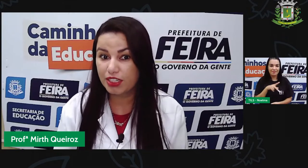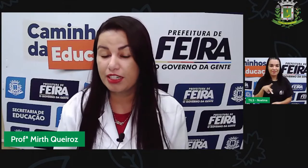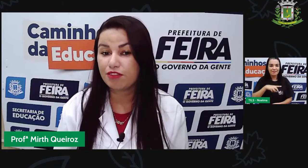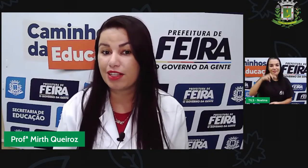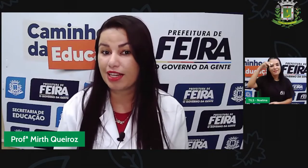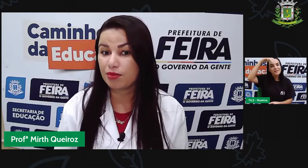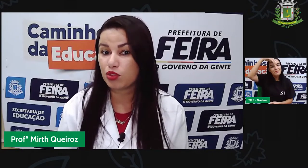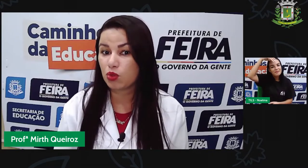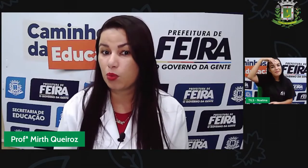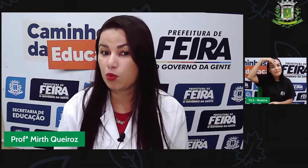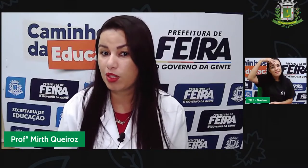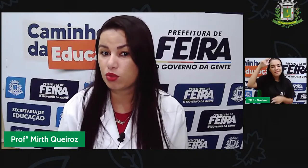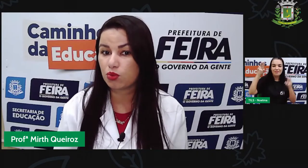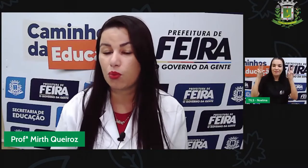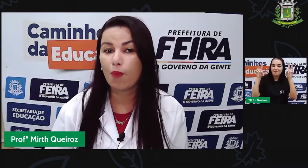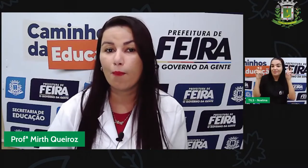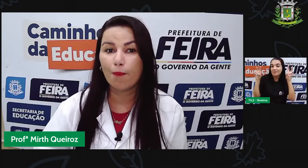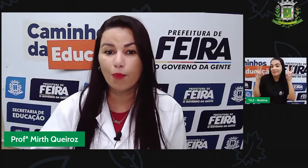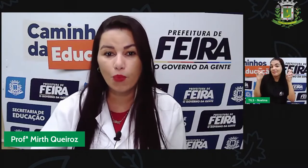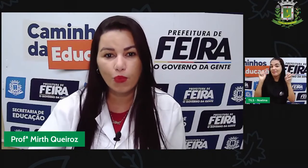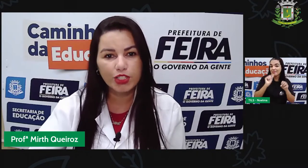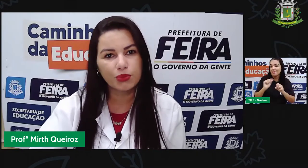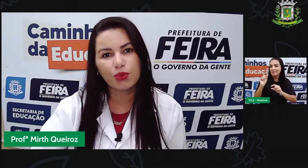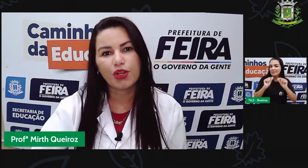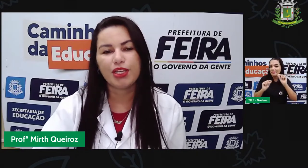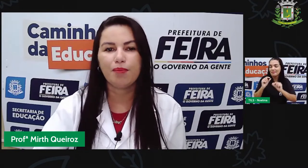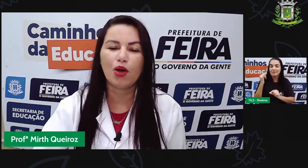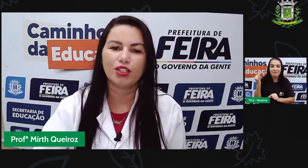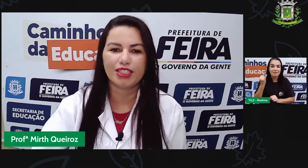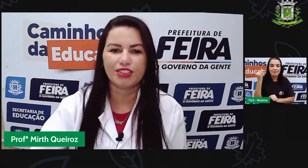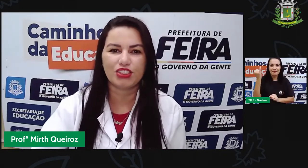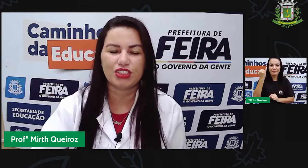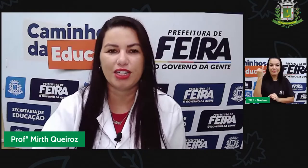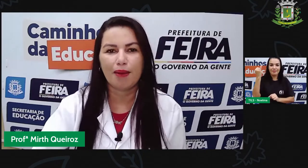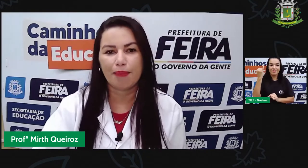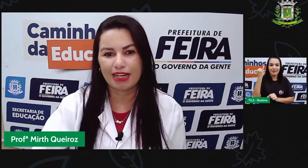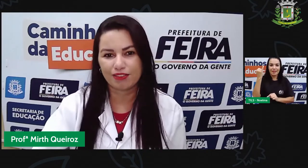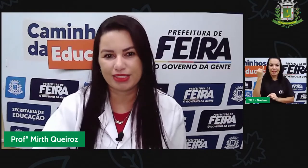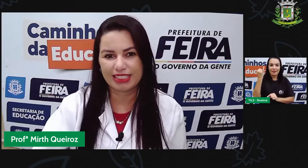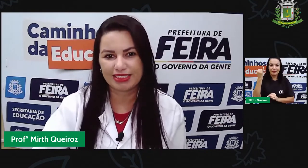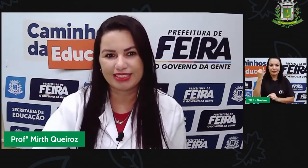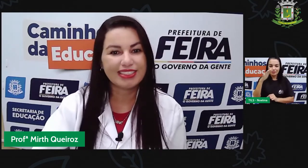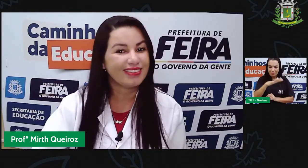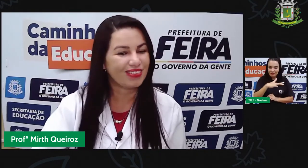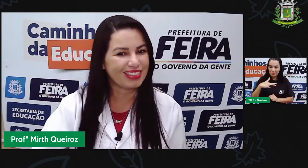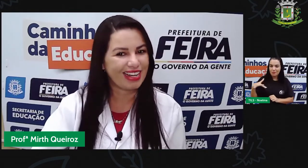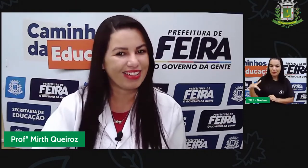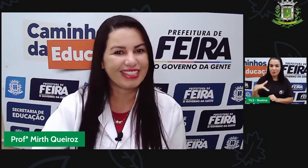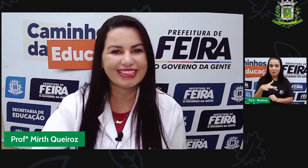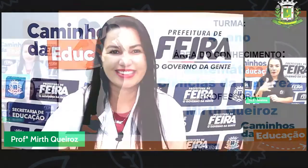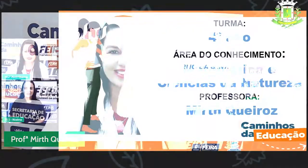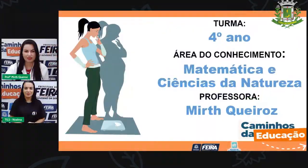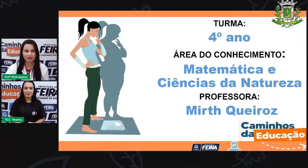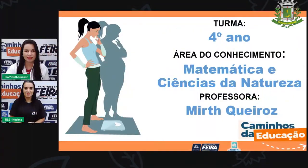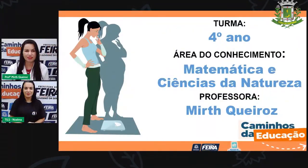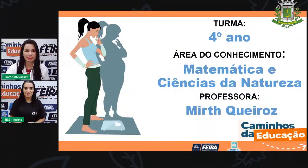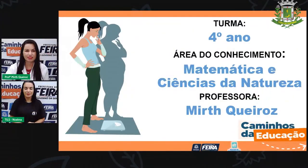Bicho e falaremos sobre um assunto muito importante para vocês. Vamos à aula?